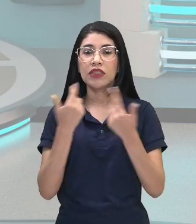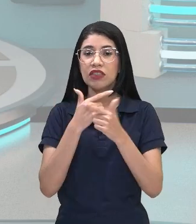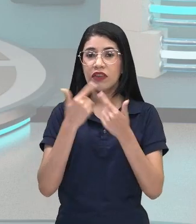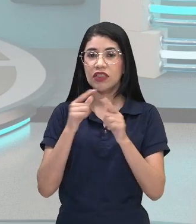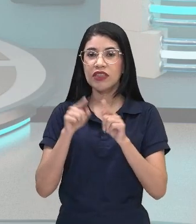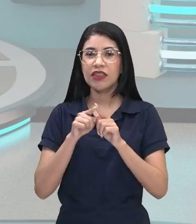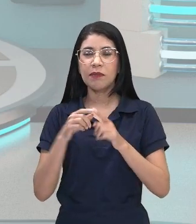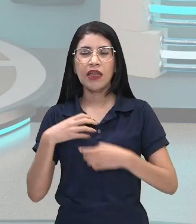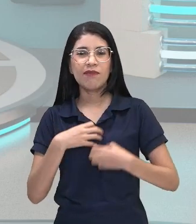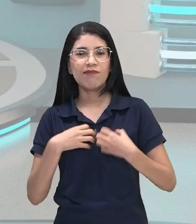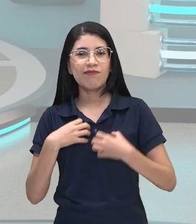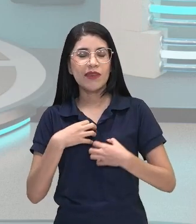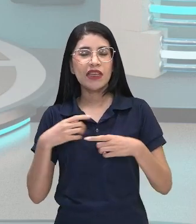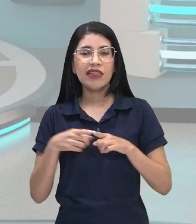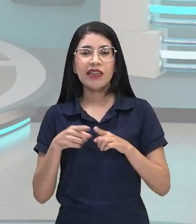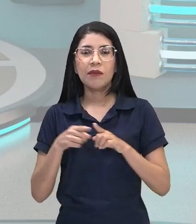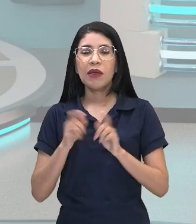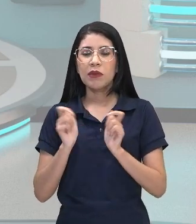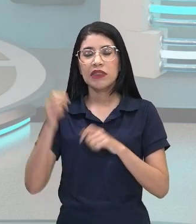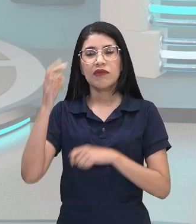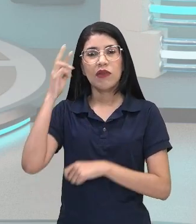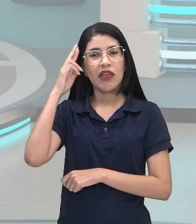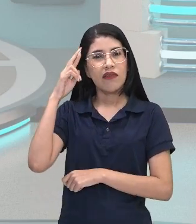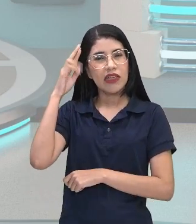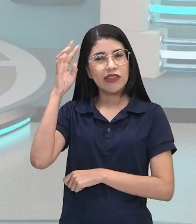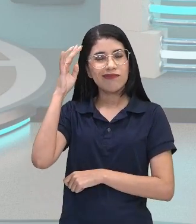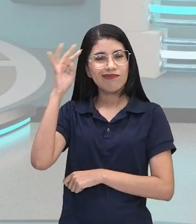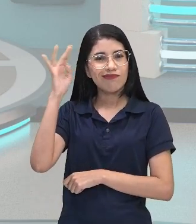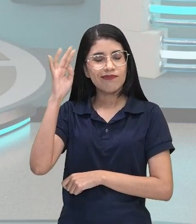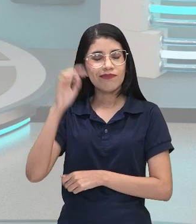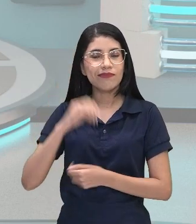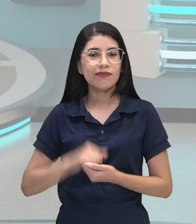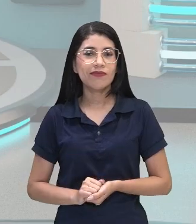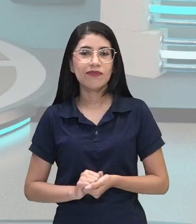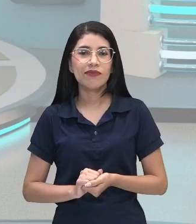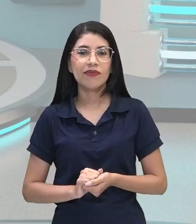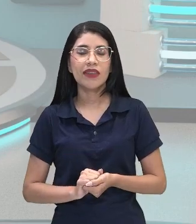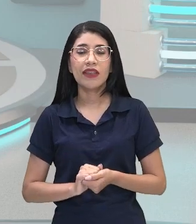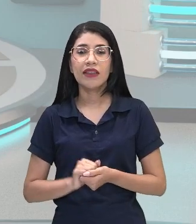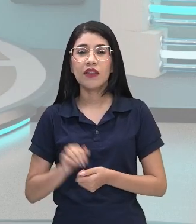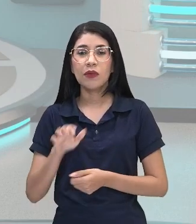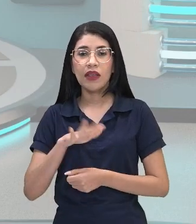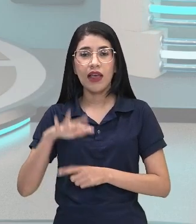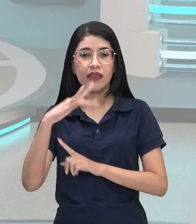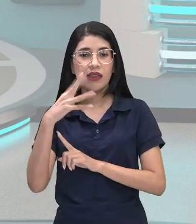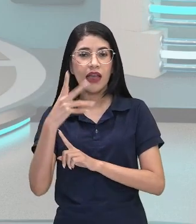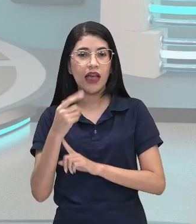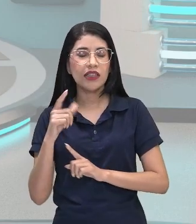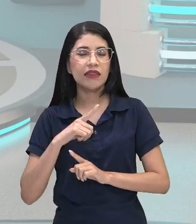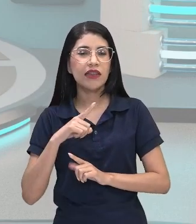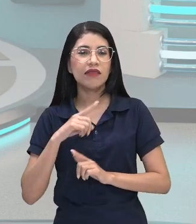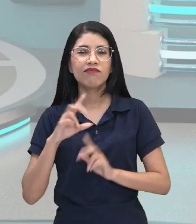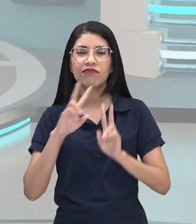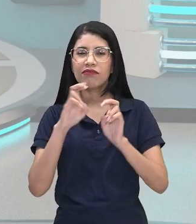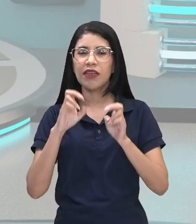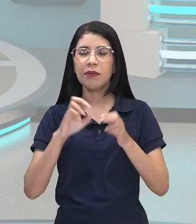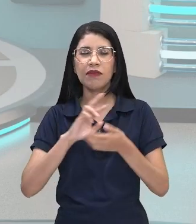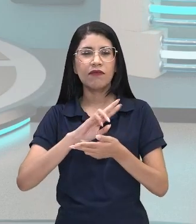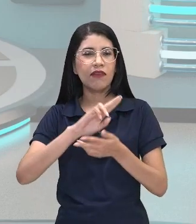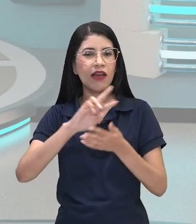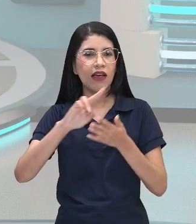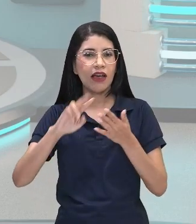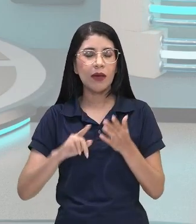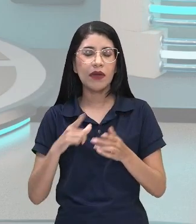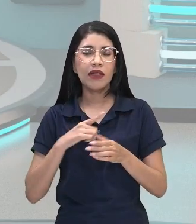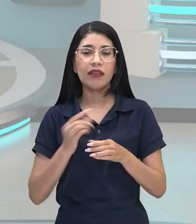incomodar e também fazer uma reflexão. Quando se fala em arte, o tema é muito abrangente, pois ela envolve o